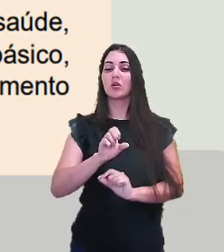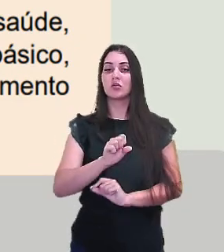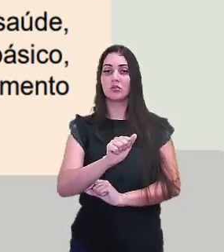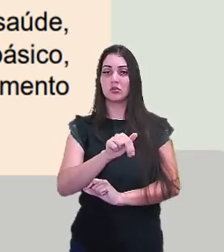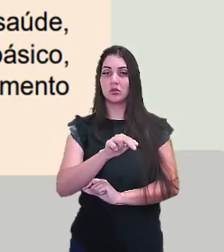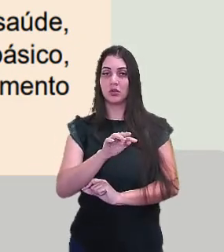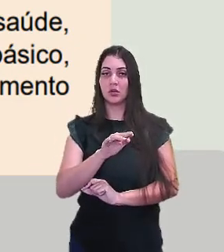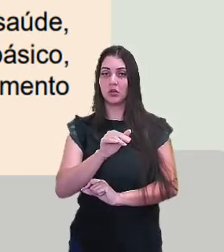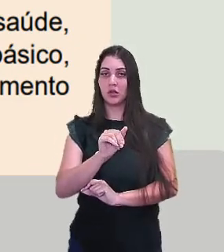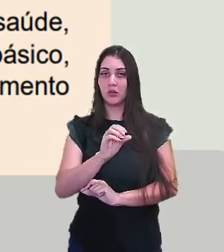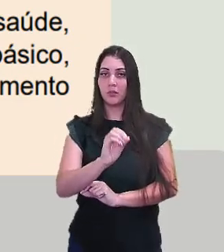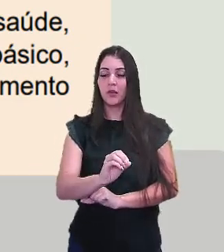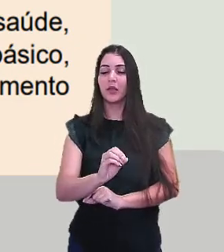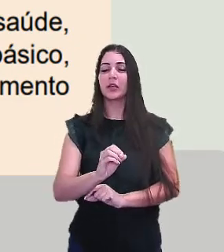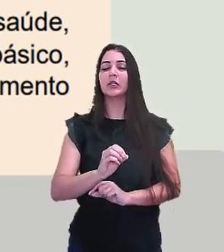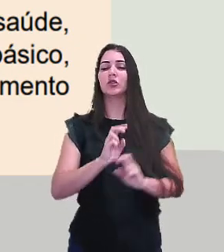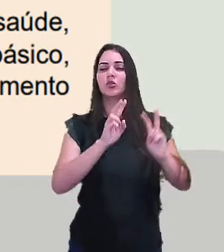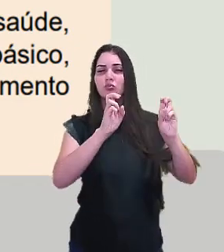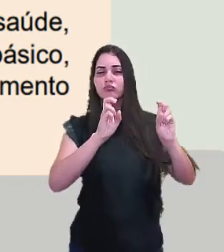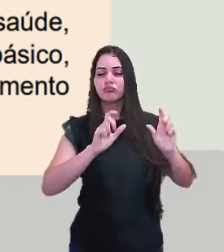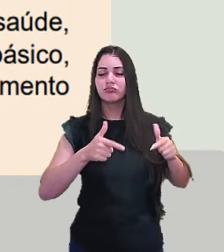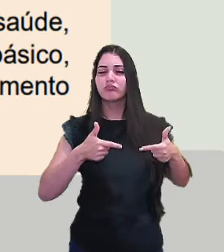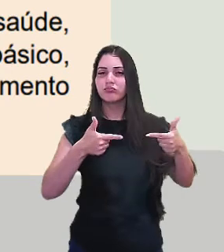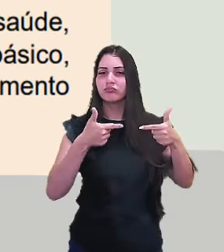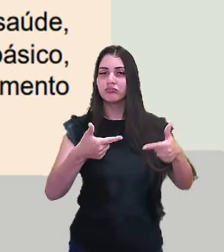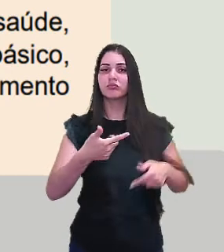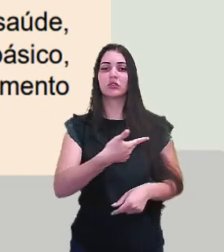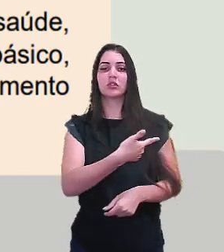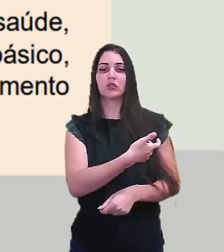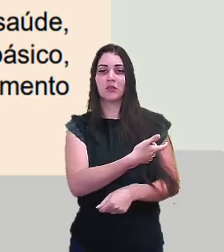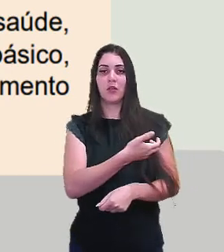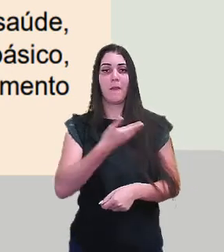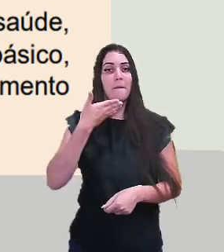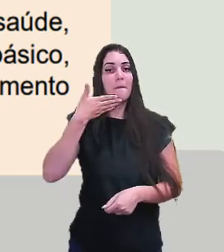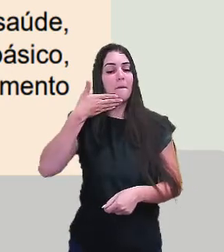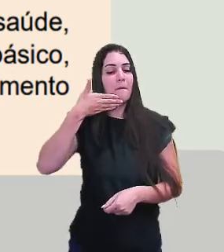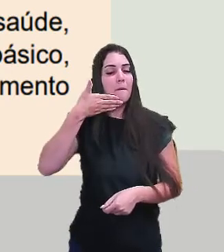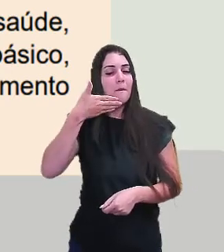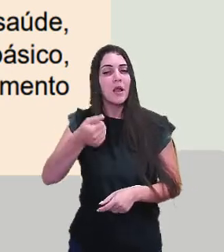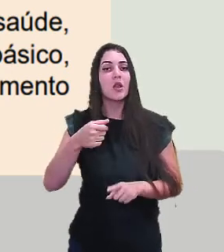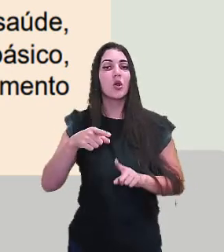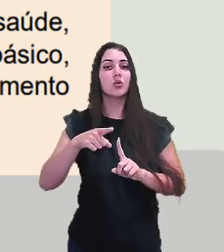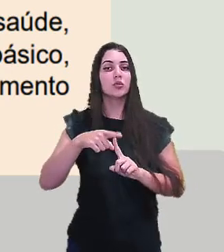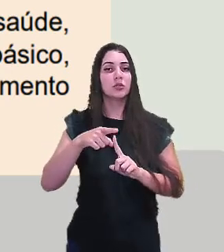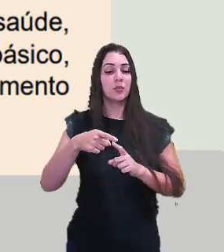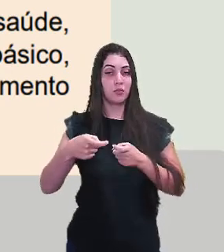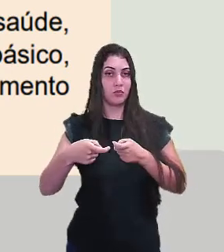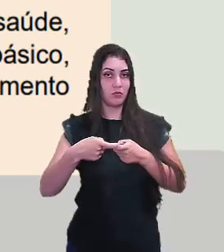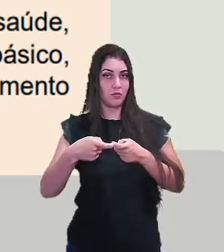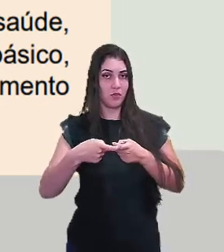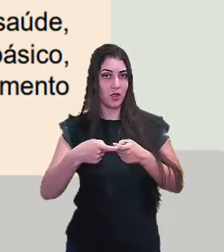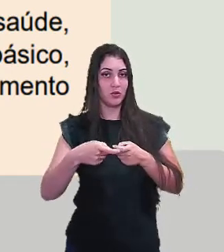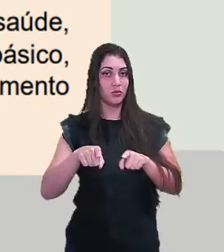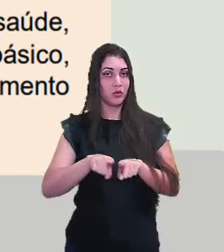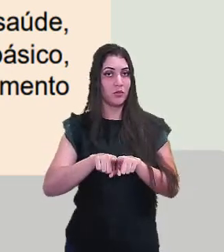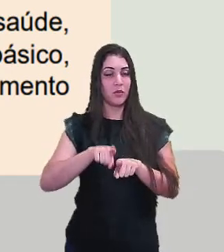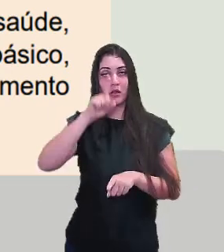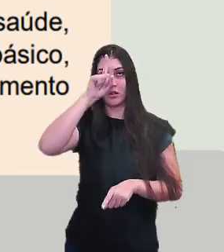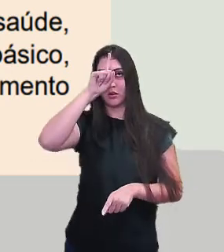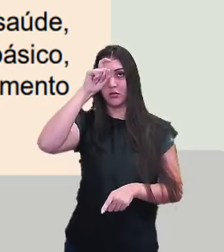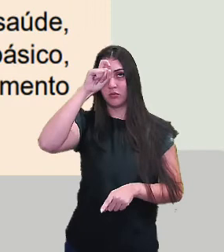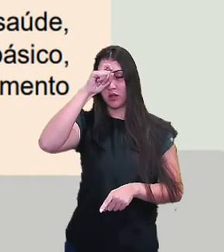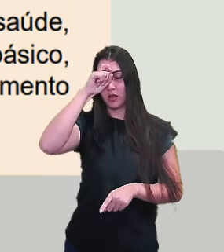básico, campanhas de vacinação e melhor atendimento médico-hospitalar a crianças e a gestante. Até